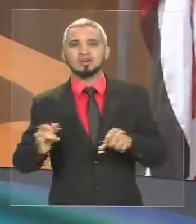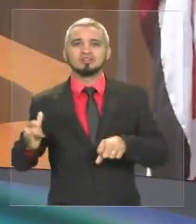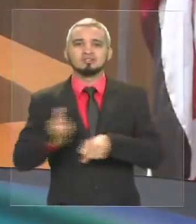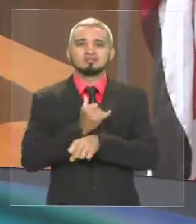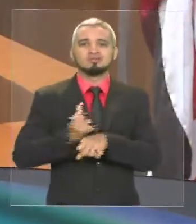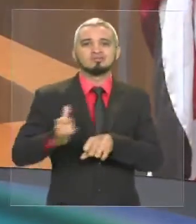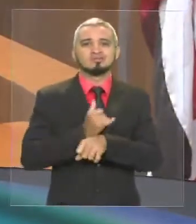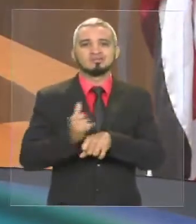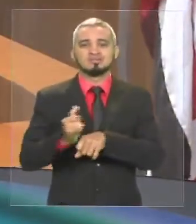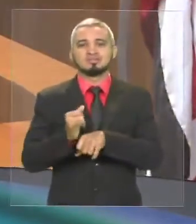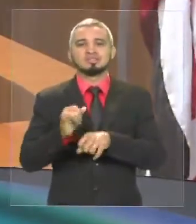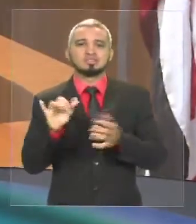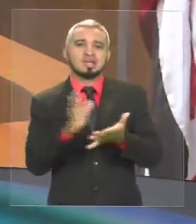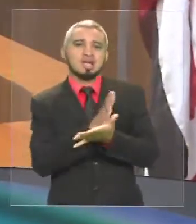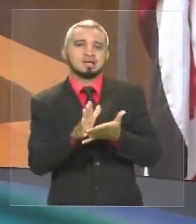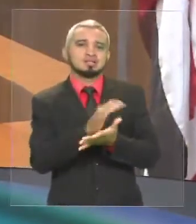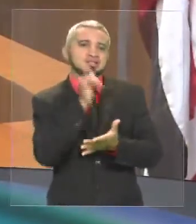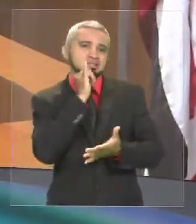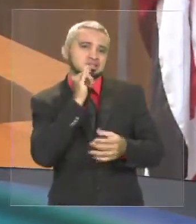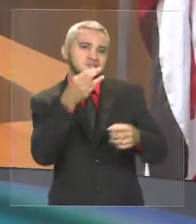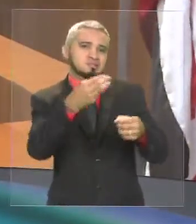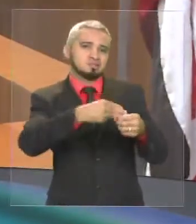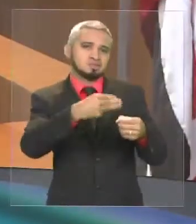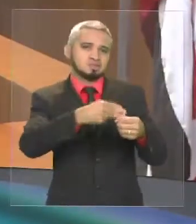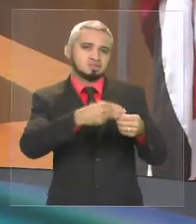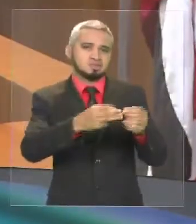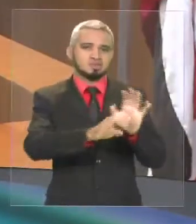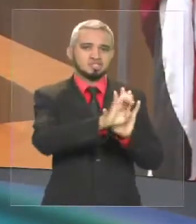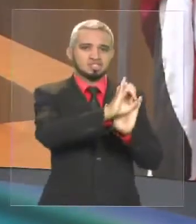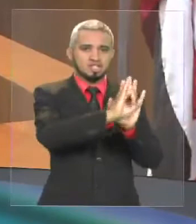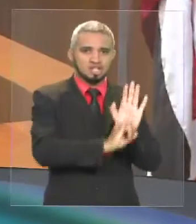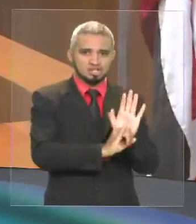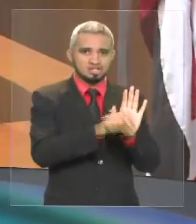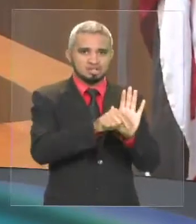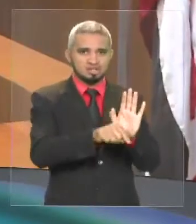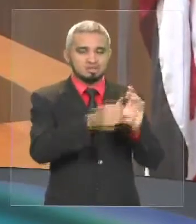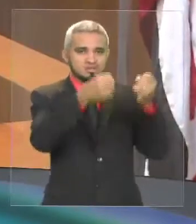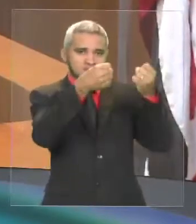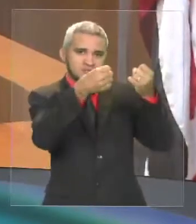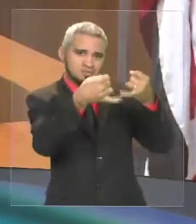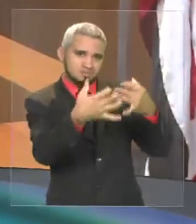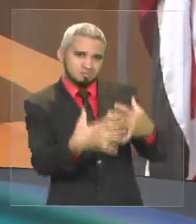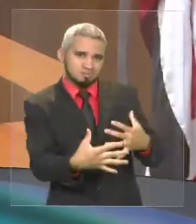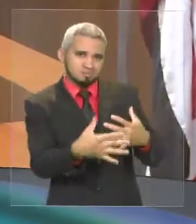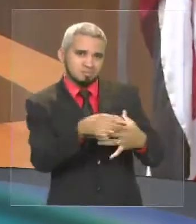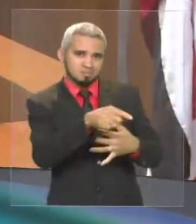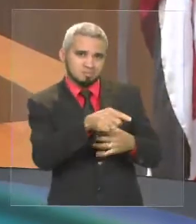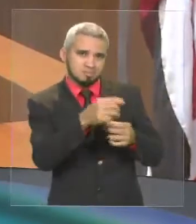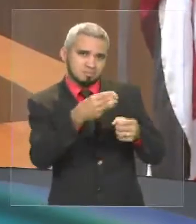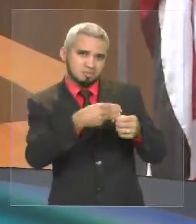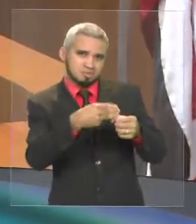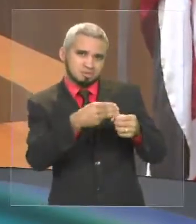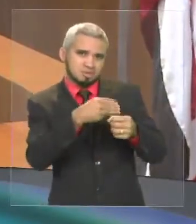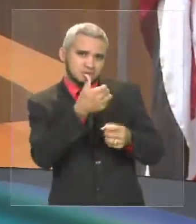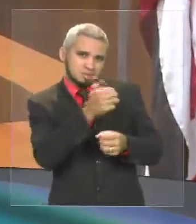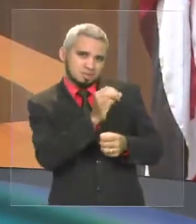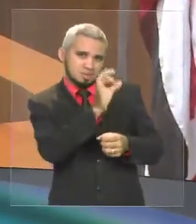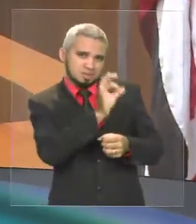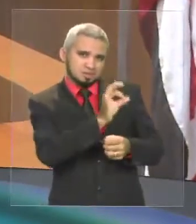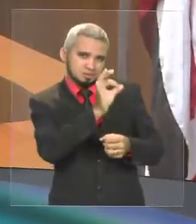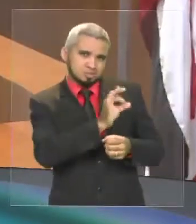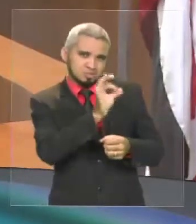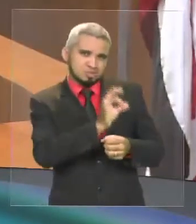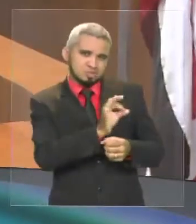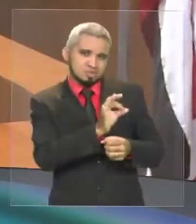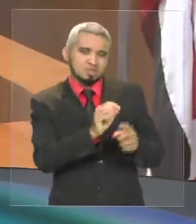Para uns municípios, ele poderá estabelecer um edital dizendo que a contrapartida do município, deputado Hélio, será 10% de